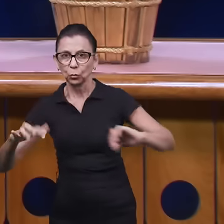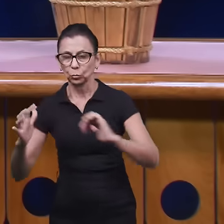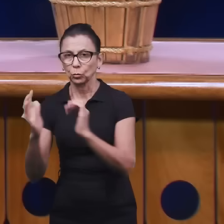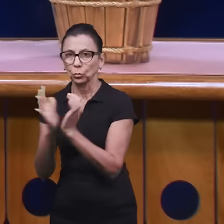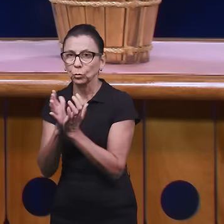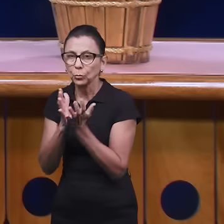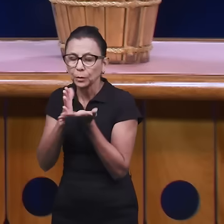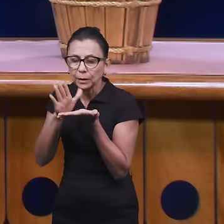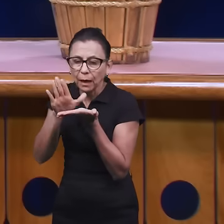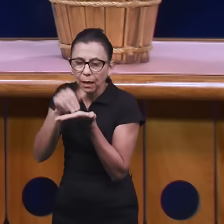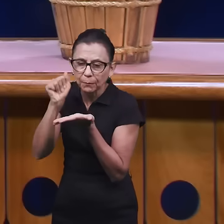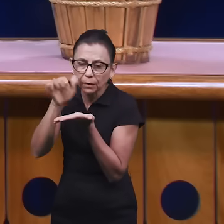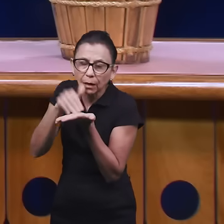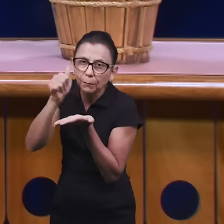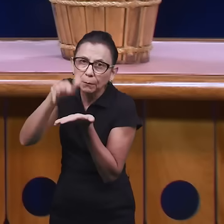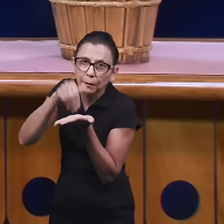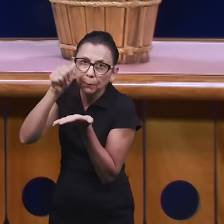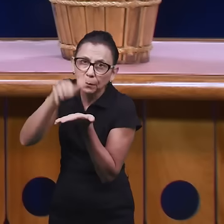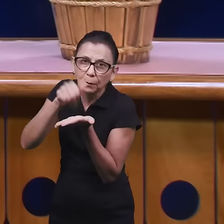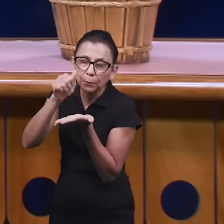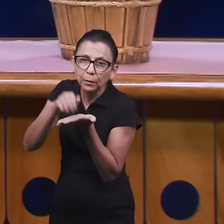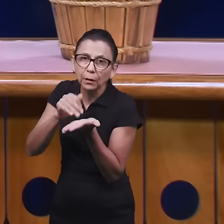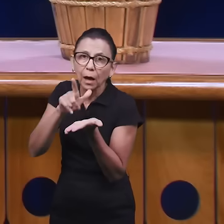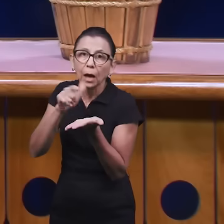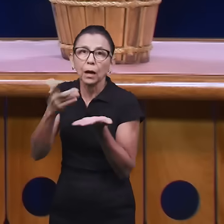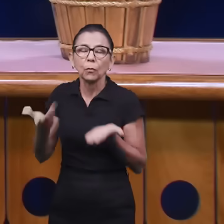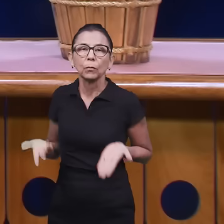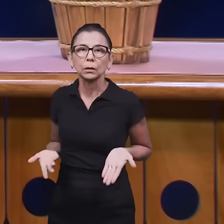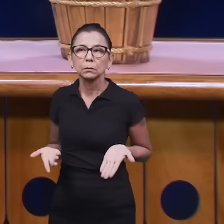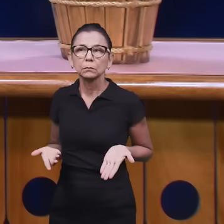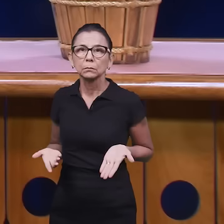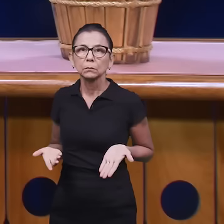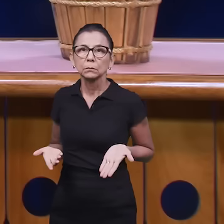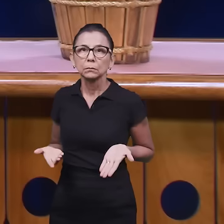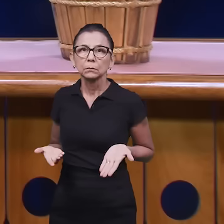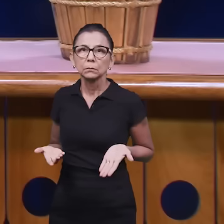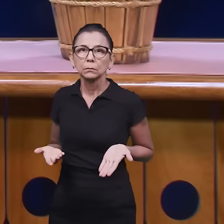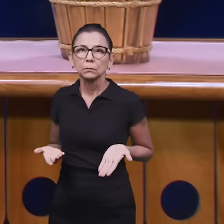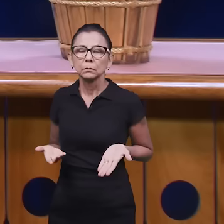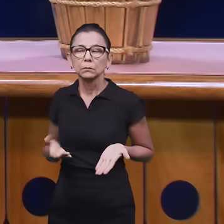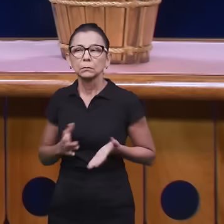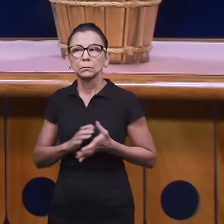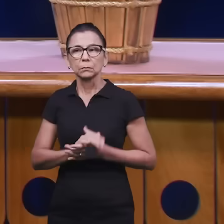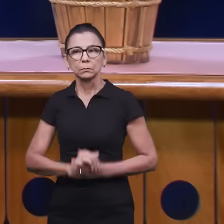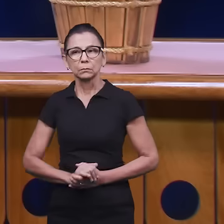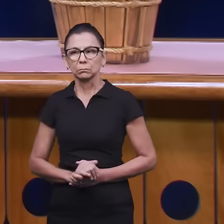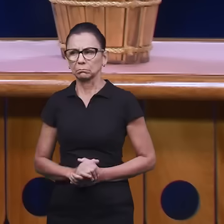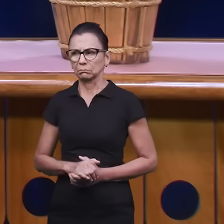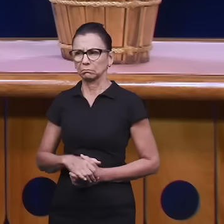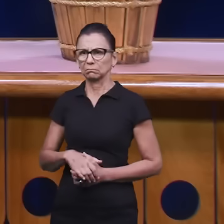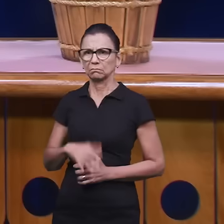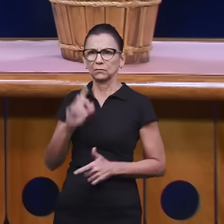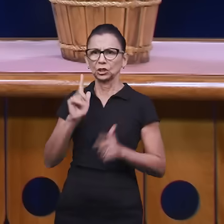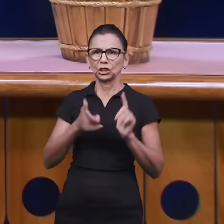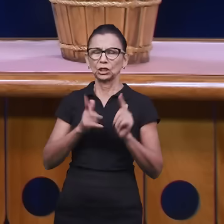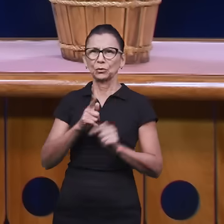levavam a água à boca eram 300 e dos outros eram 9.700. Gideão podia ter pensado assim: vou perder